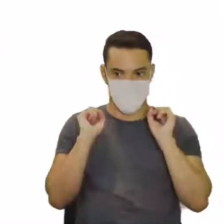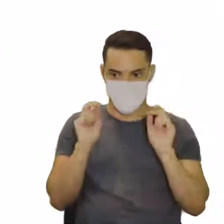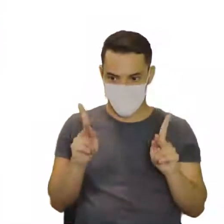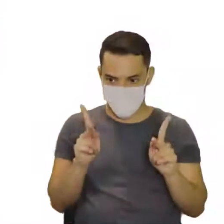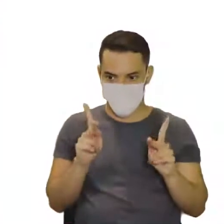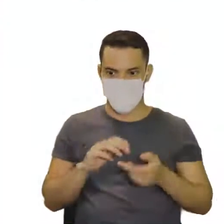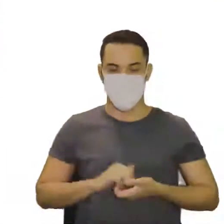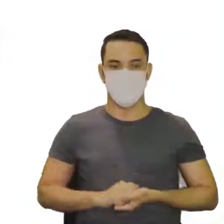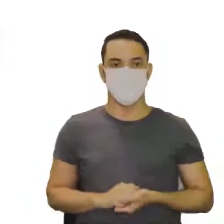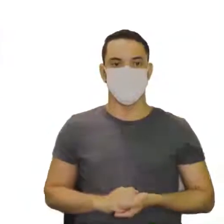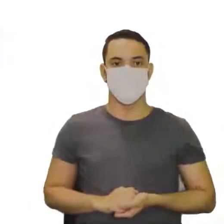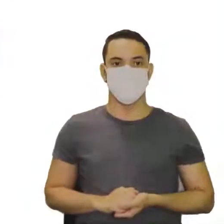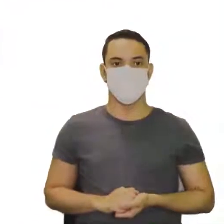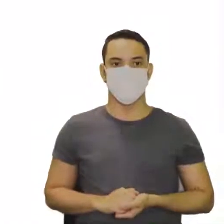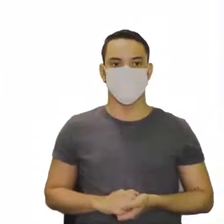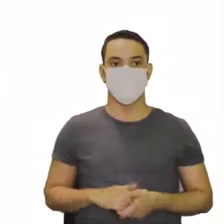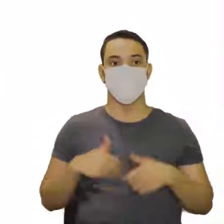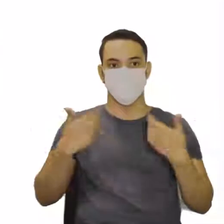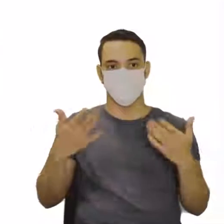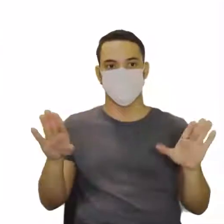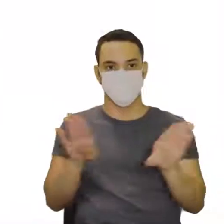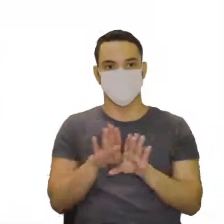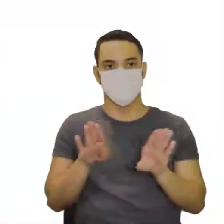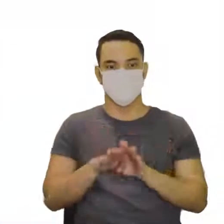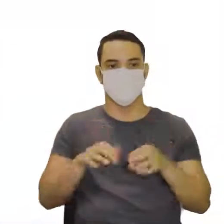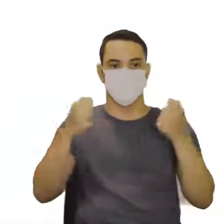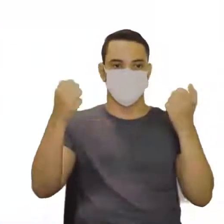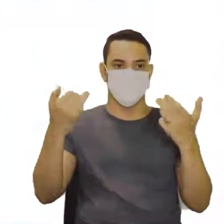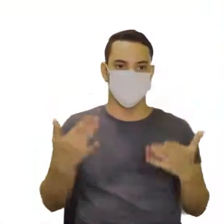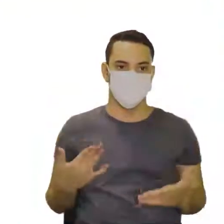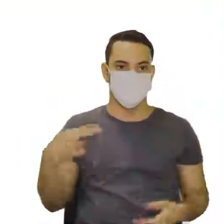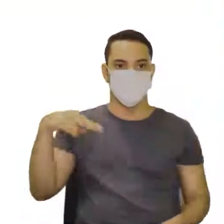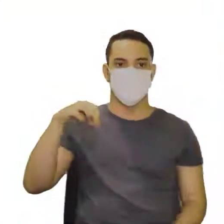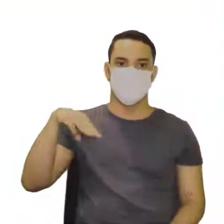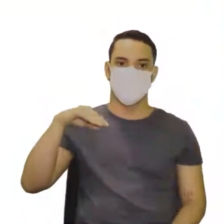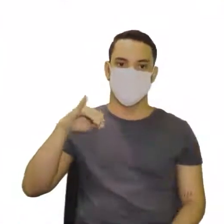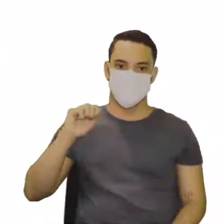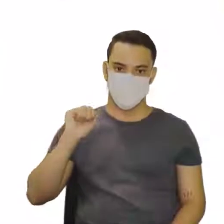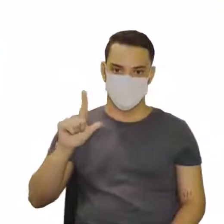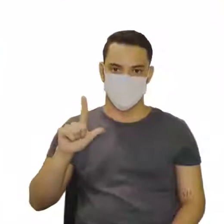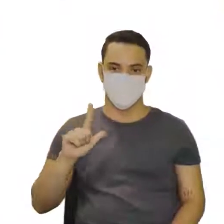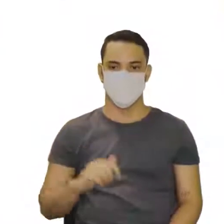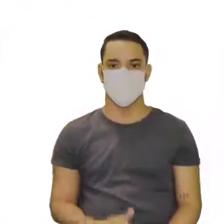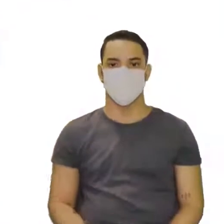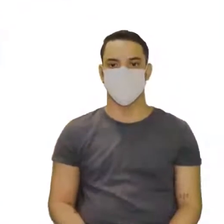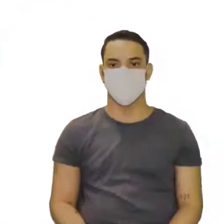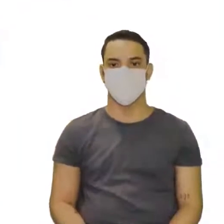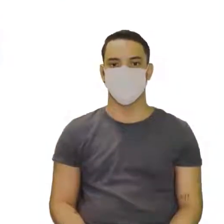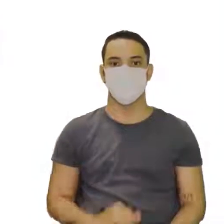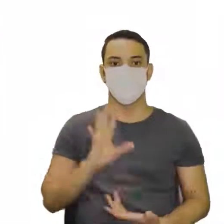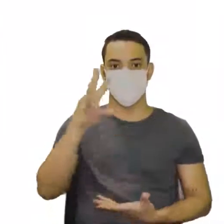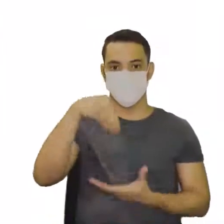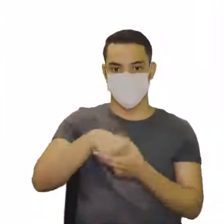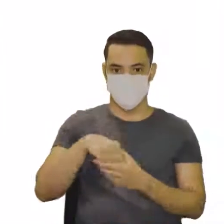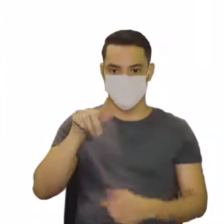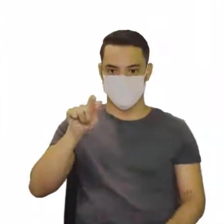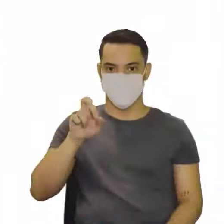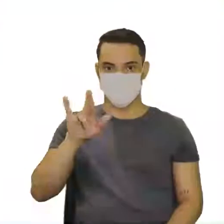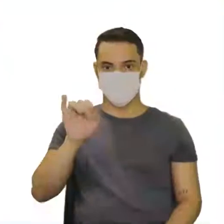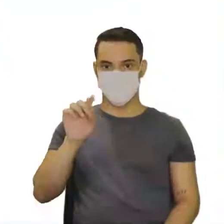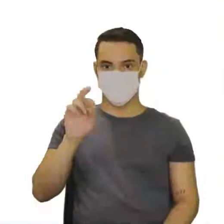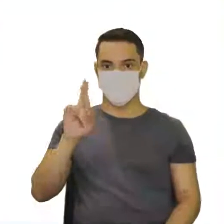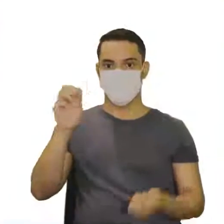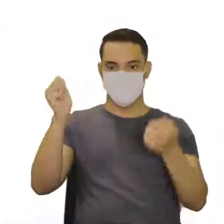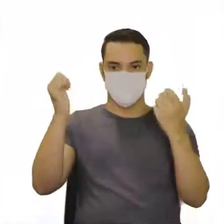Bom, vamos falar da tensão nominal do receptor. No gerador, como está escrito